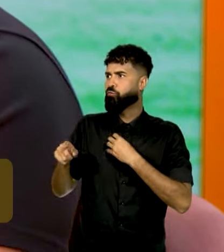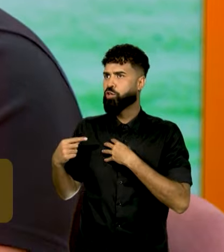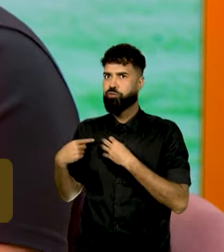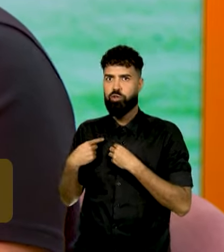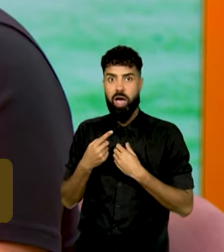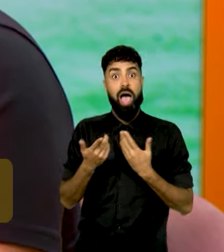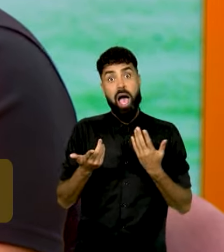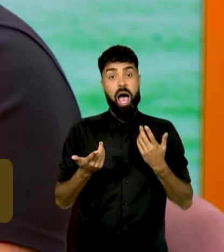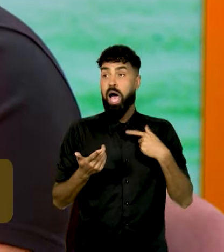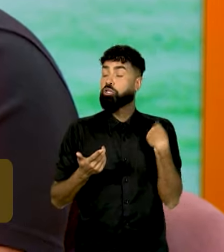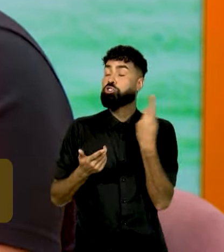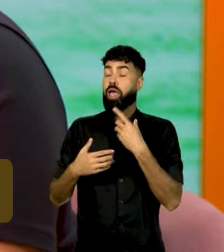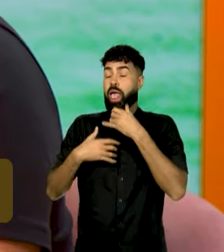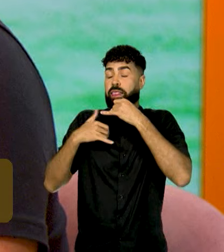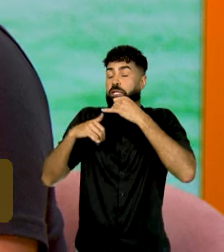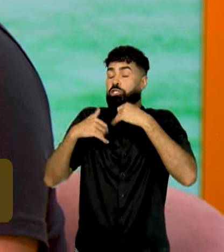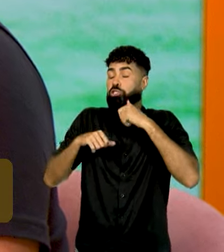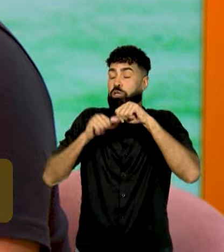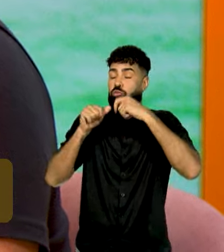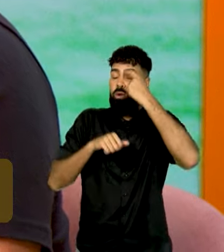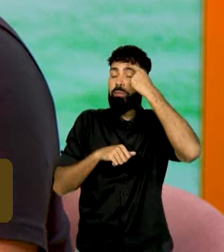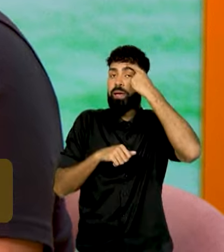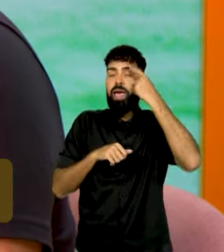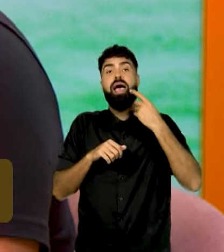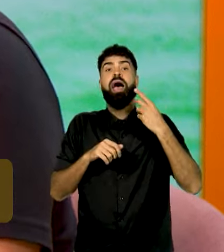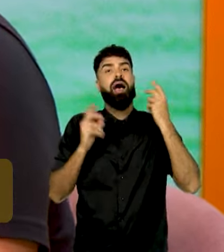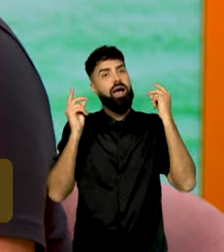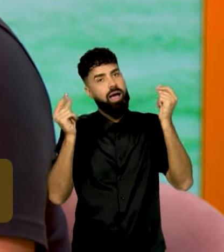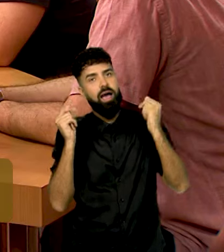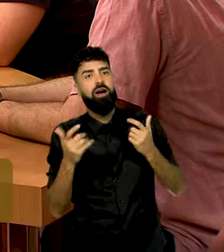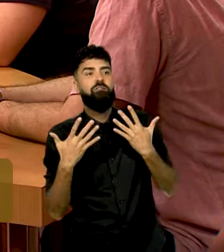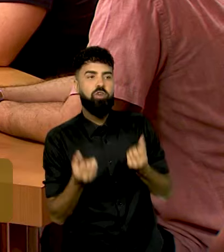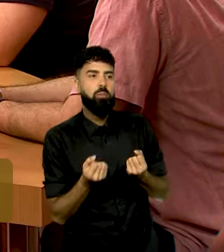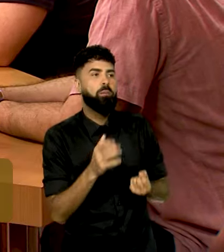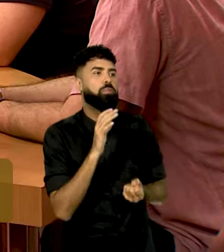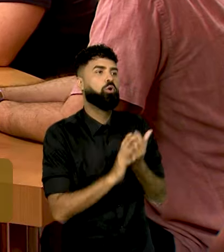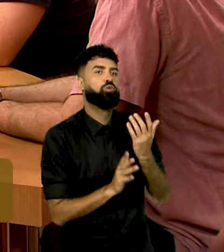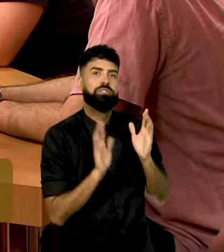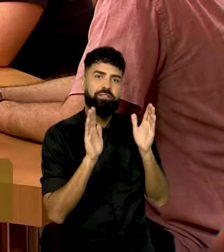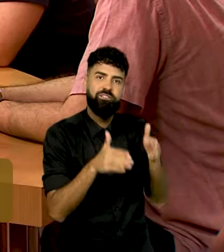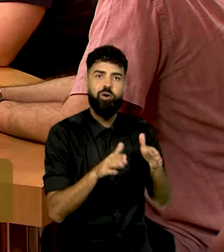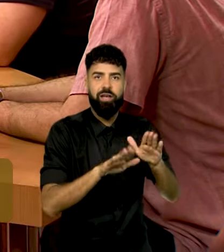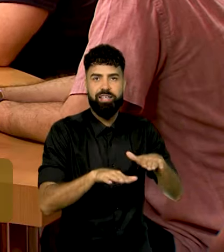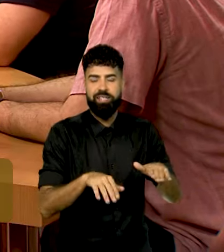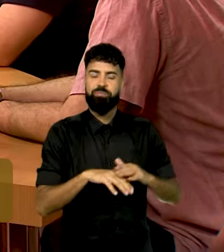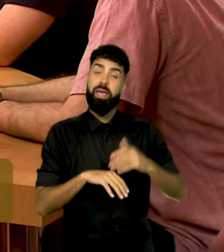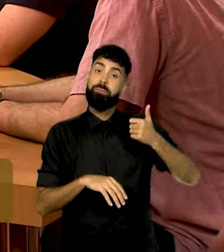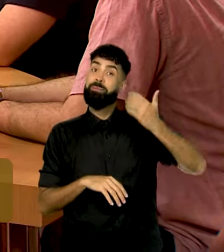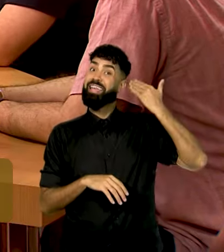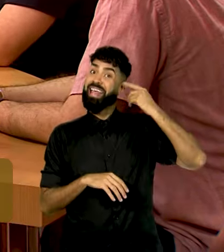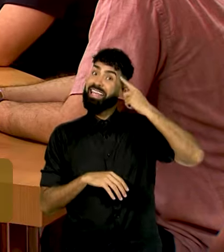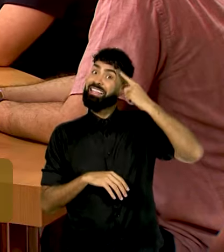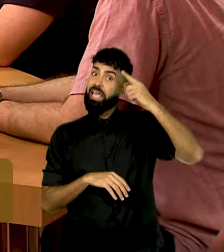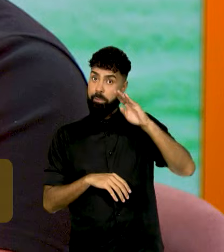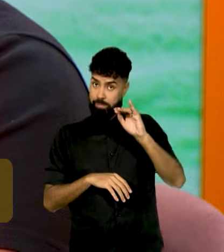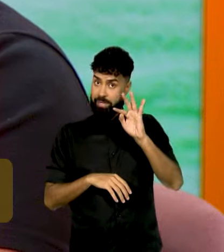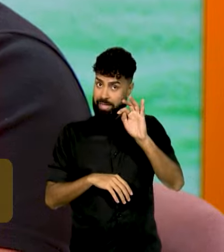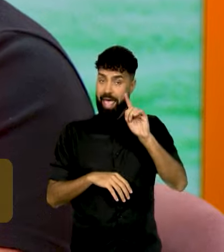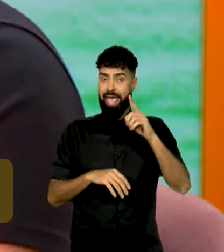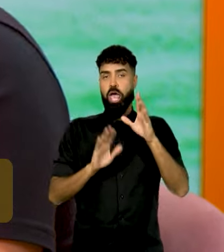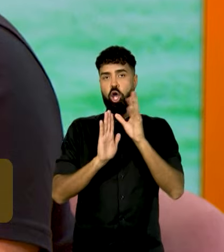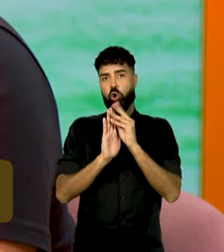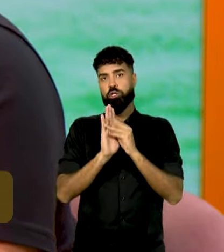paternidade geral acabou trazendo essa ideia da gente produzir para a criançada. A primeira ideia do Bita foi fazer conteúdo